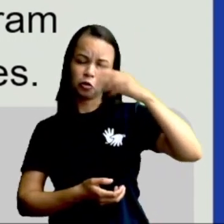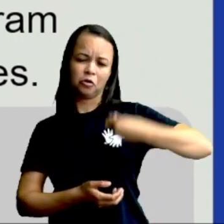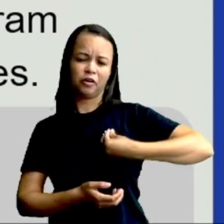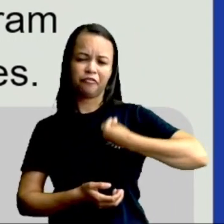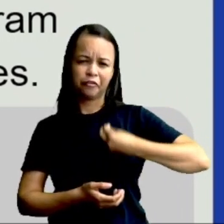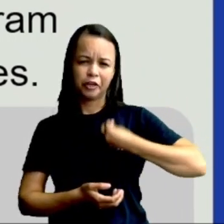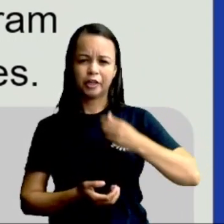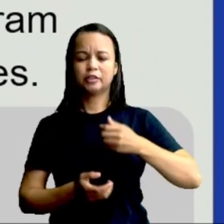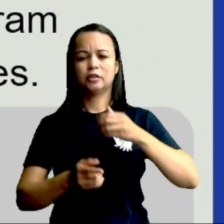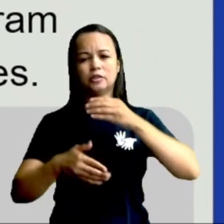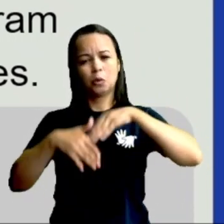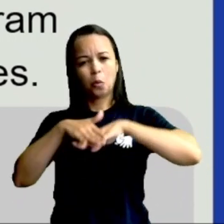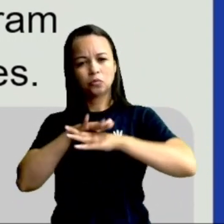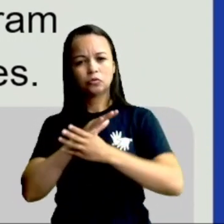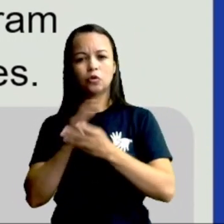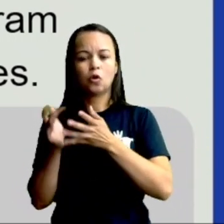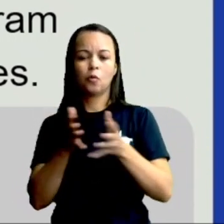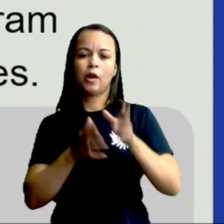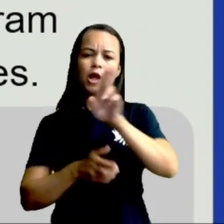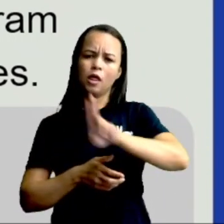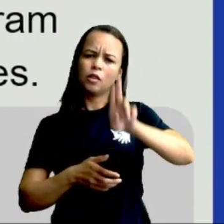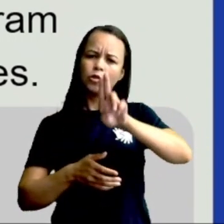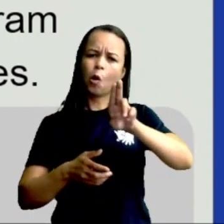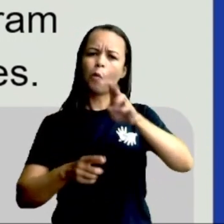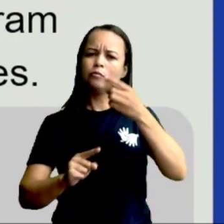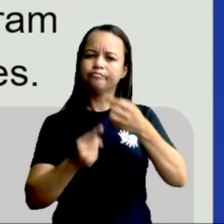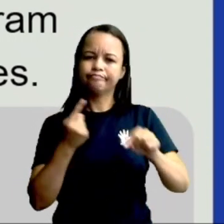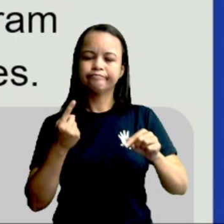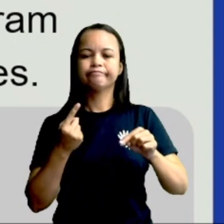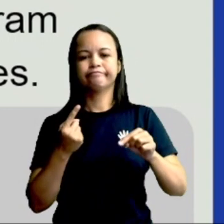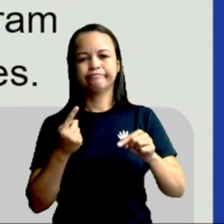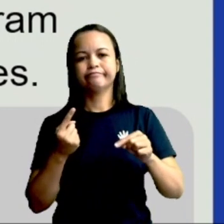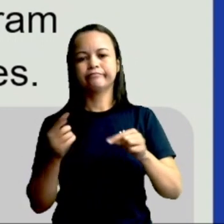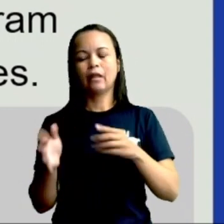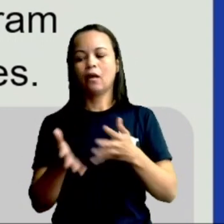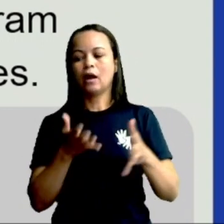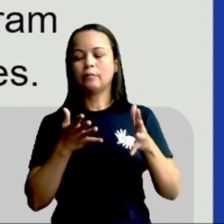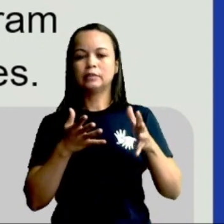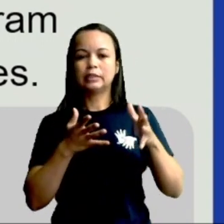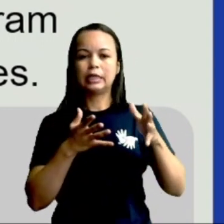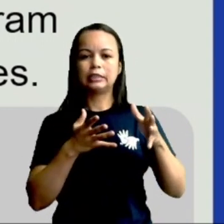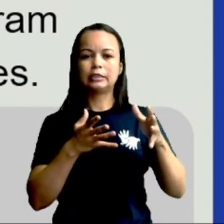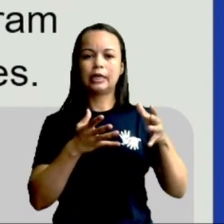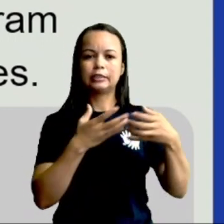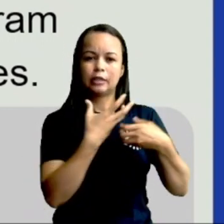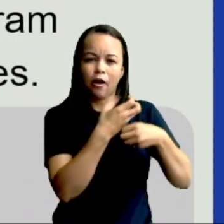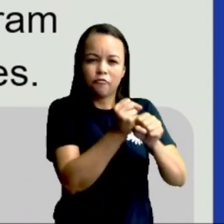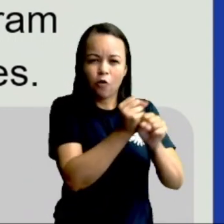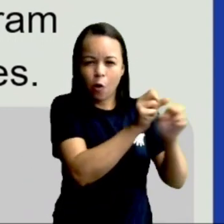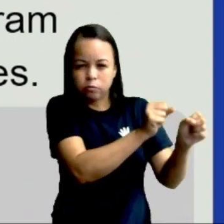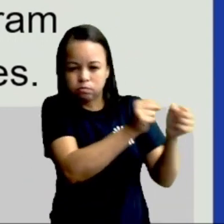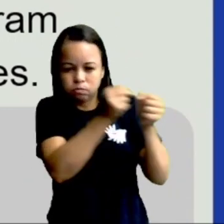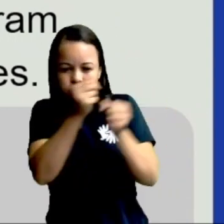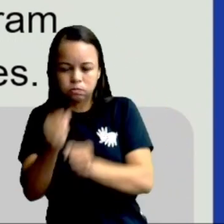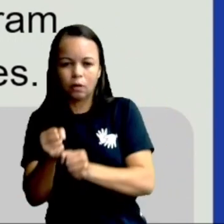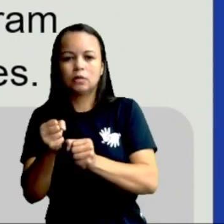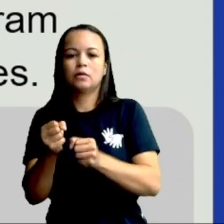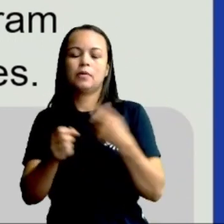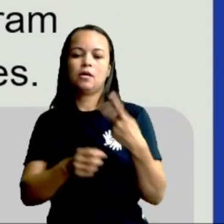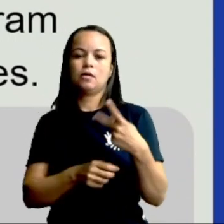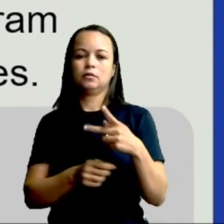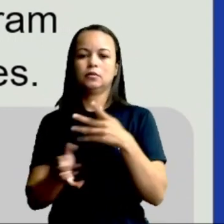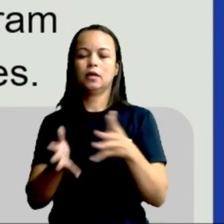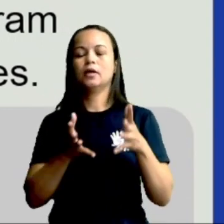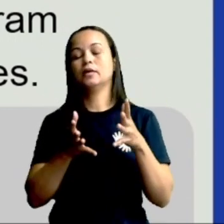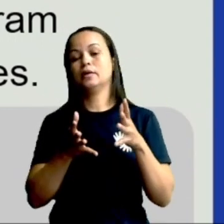vidas, costumes e nomes negados ao serem trazidos à força para serem escravizados